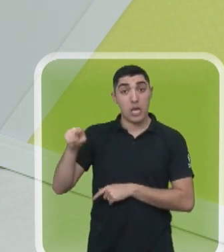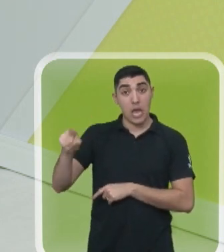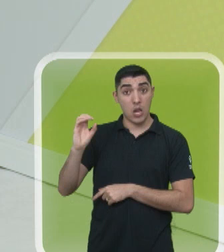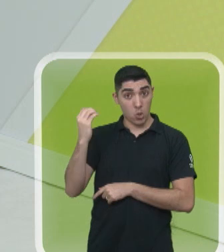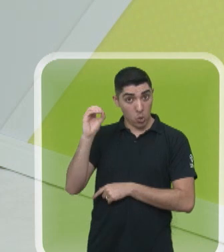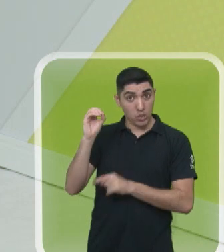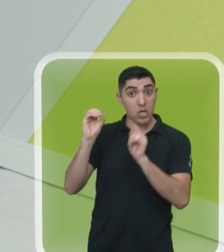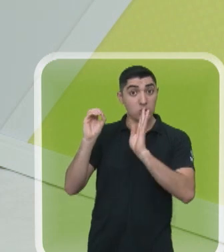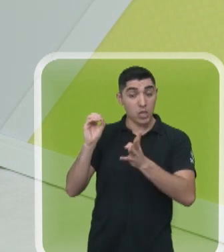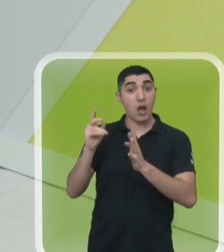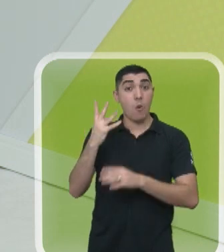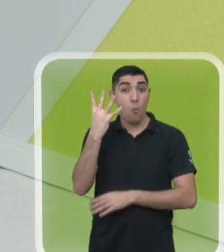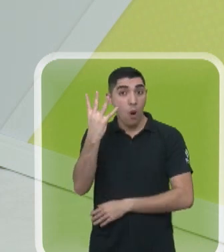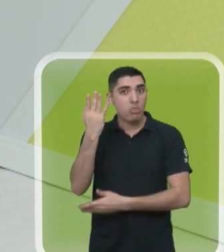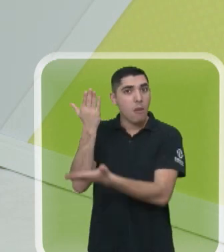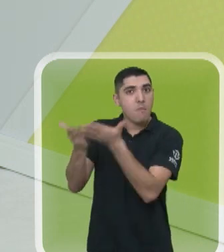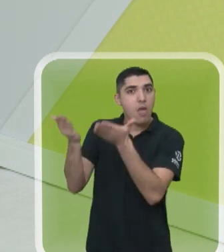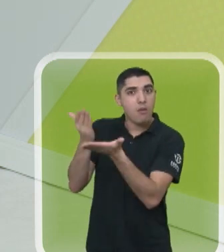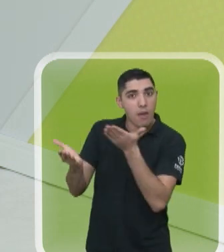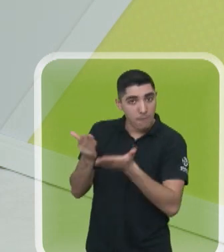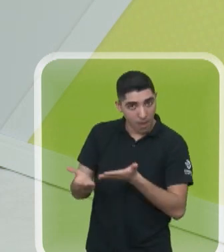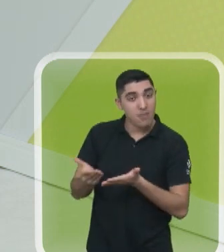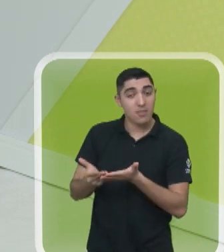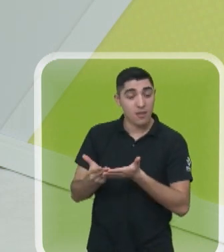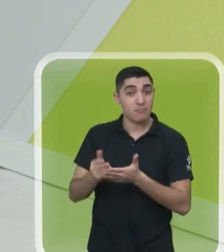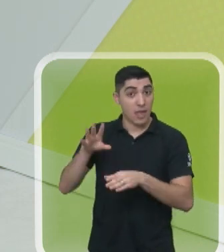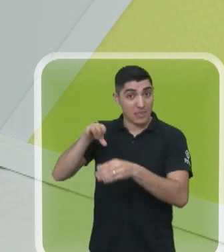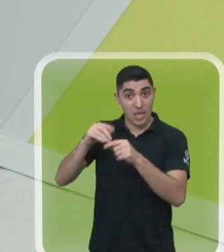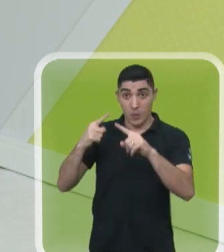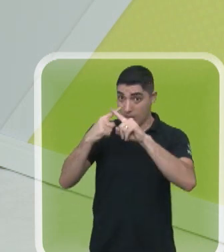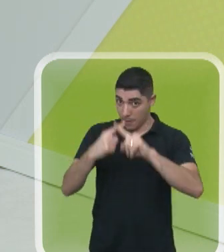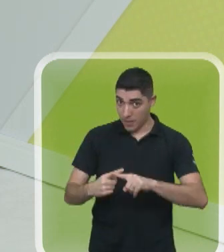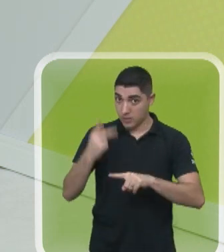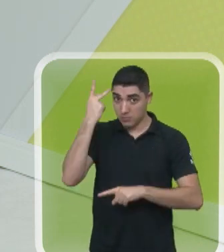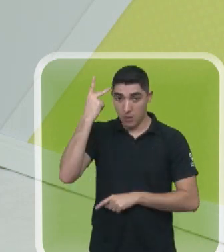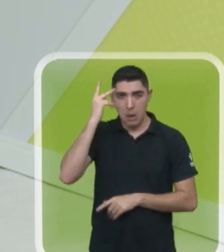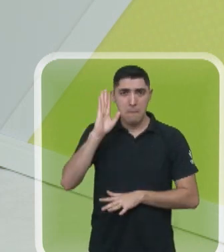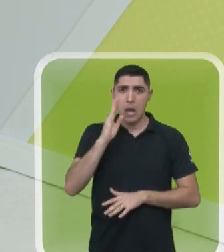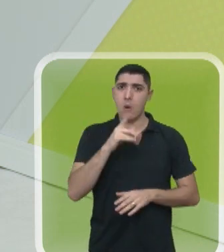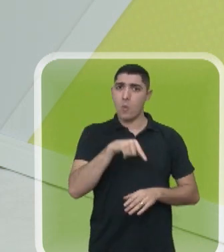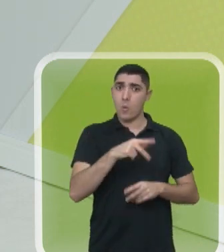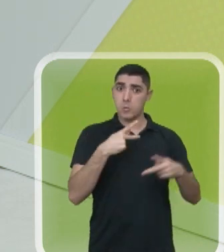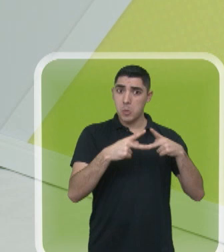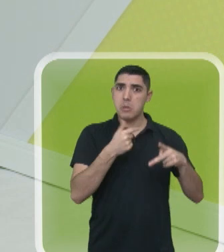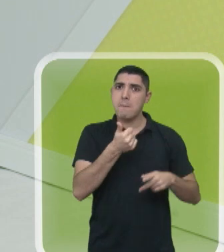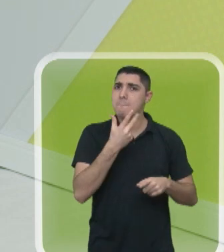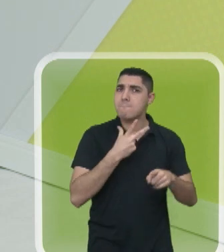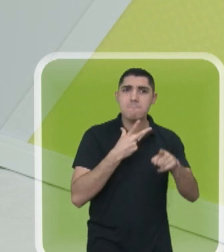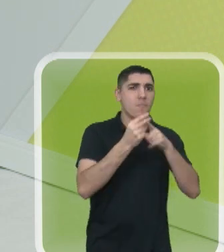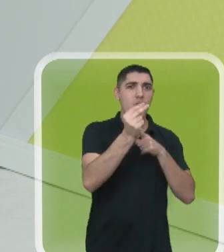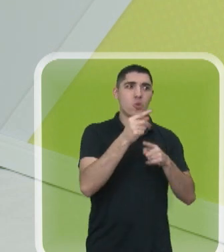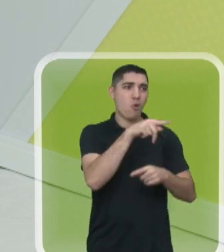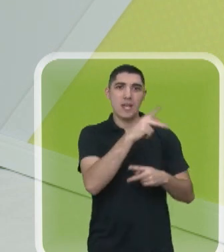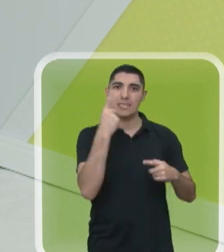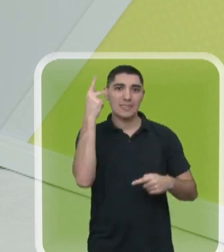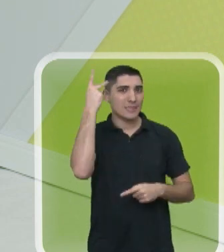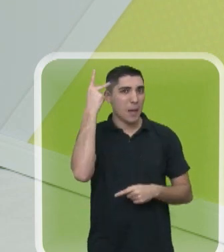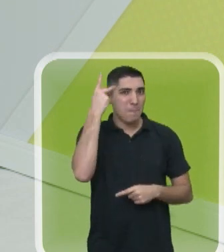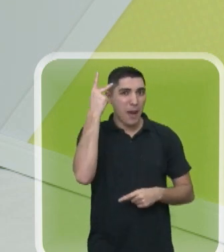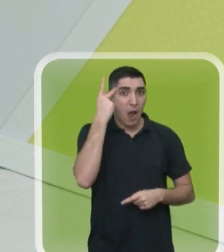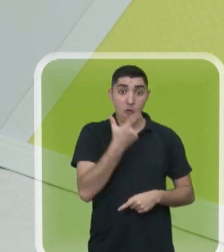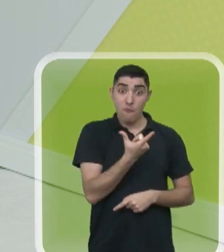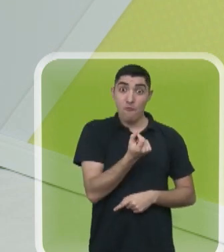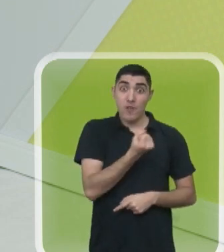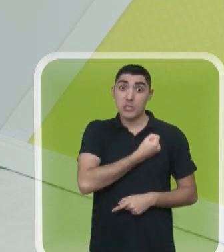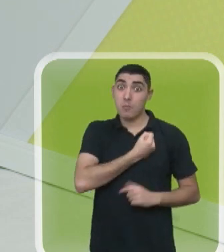jogos e 4 derrotas no Campeonato Paulista. Já o São José vinha de uma bela vitória contra o São Paulo por 20 pontos